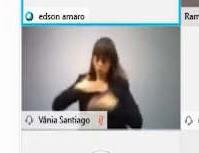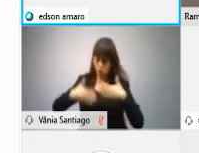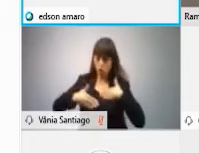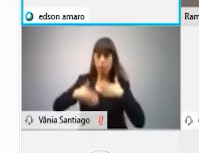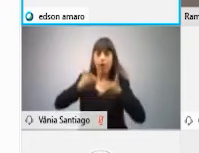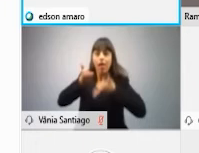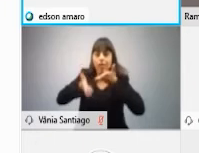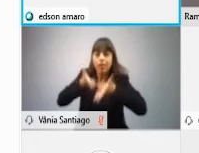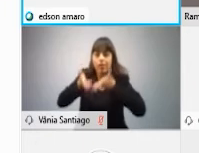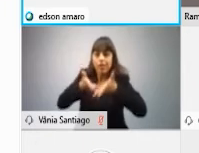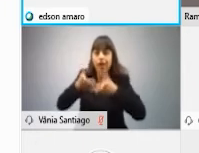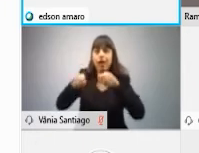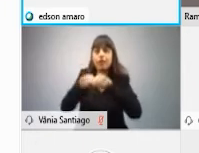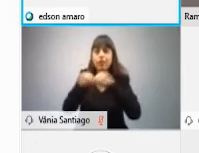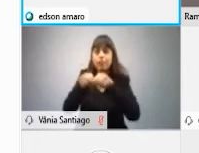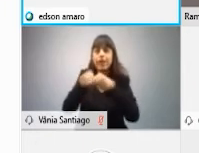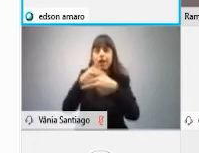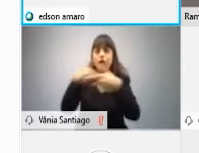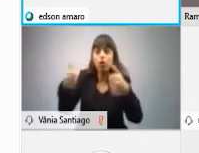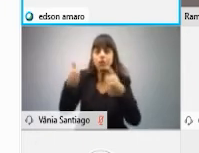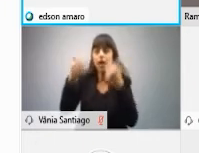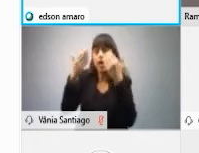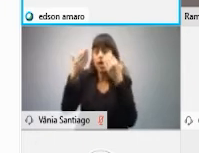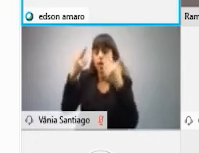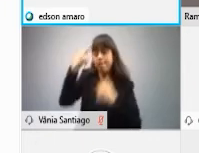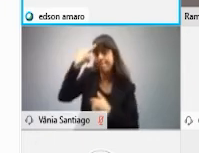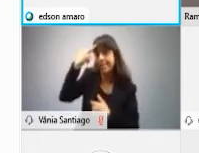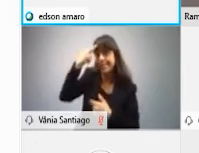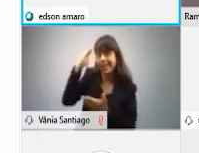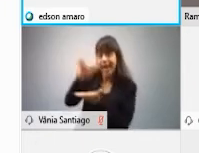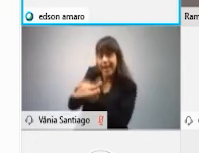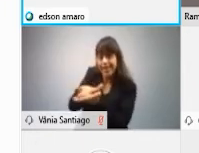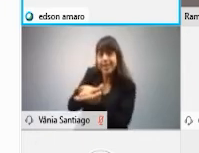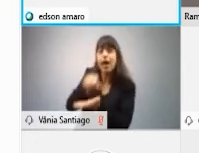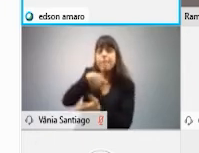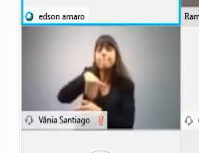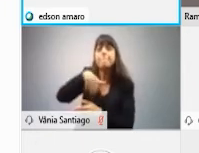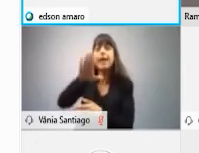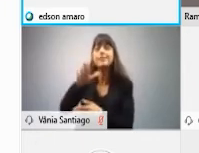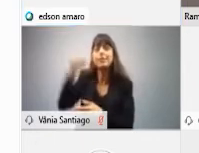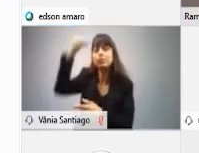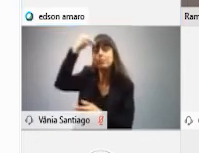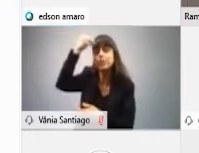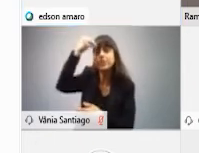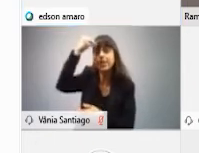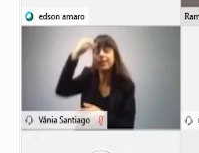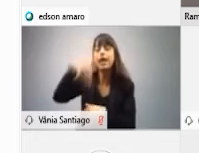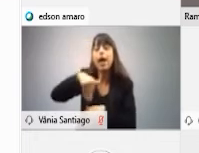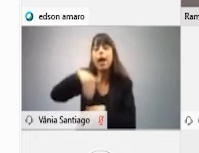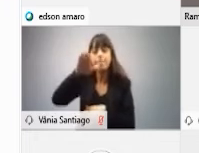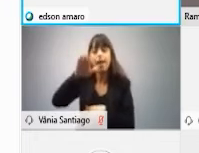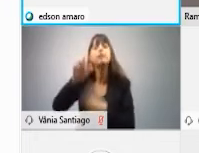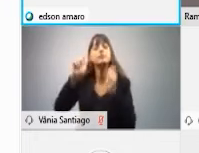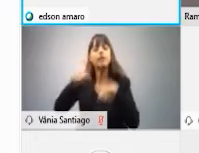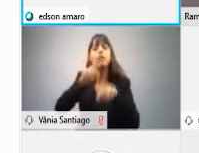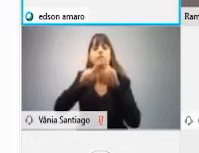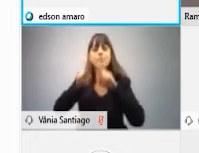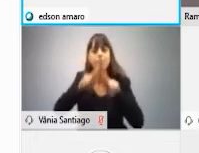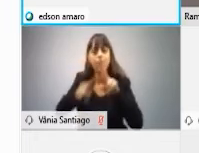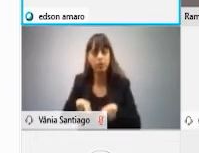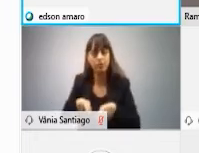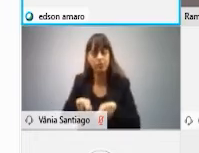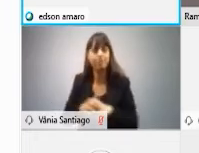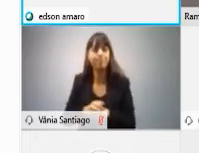a psiquiatria evoluiu bastante com essas tecnologias mais sofisticadas. Então, essa primeira parte aqui das famílias de inteligência artificial e deep learning são